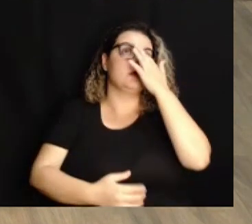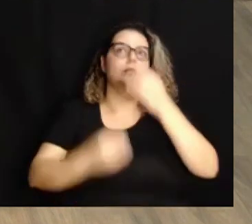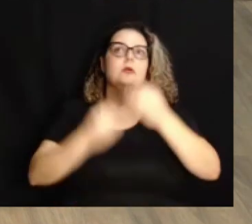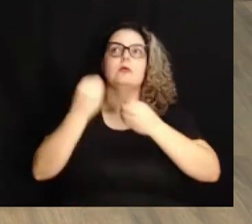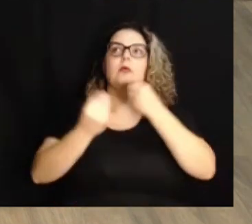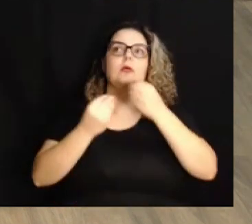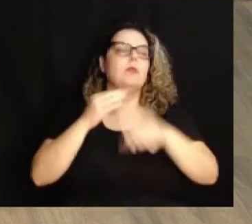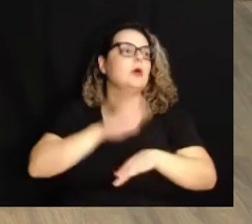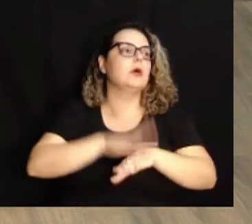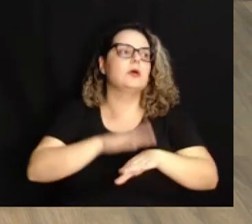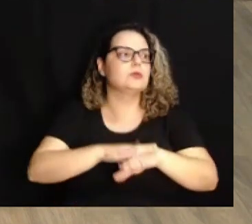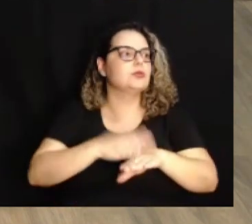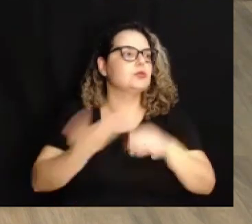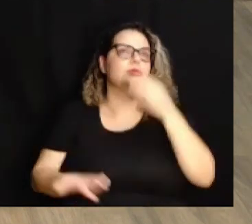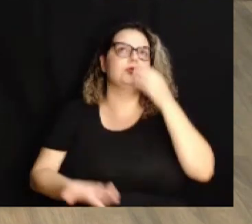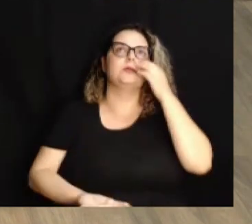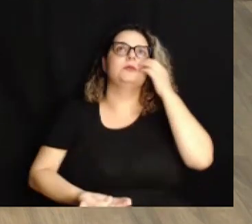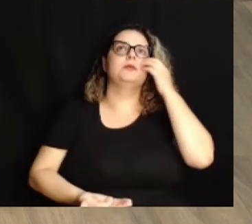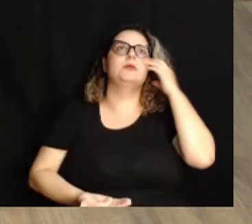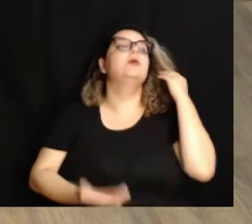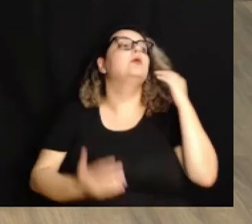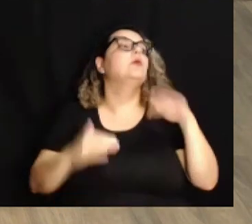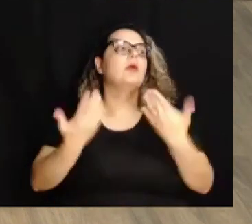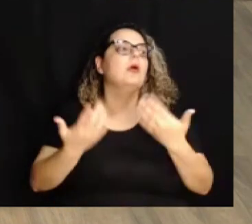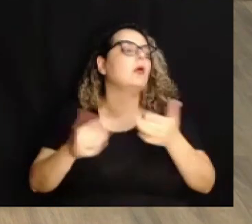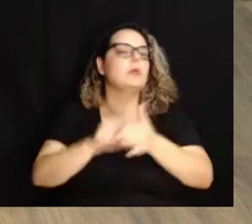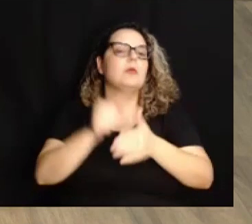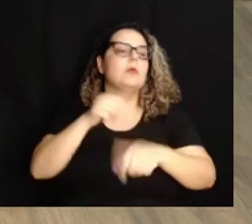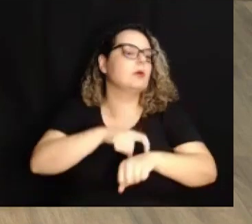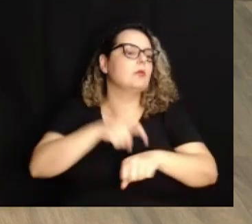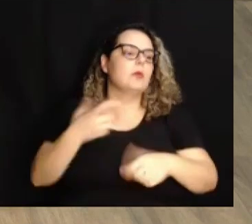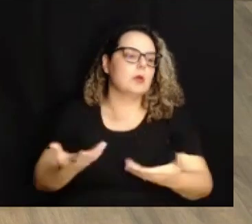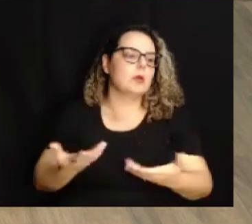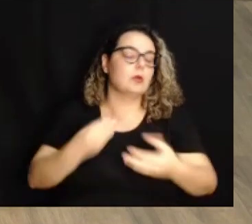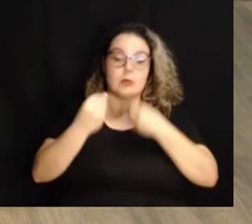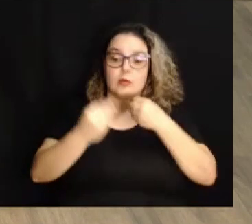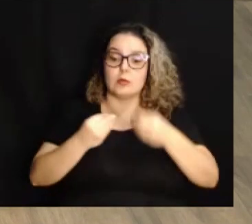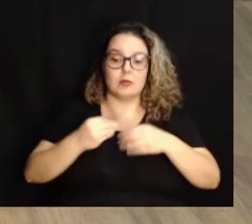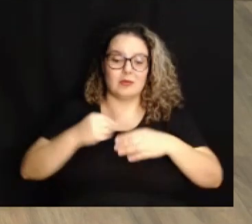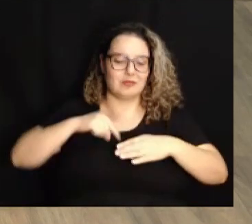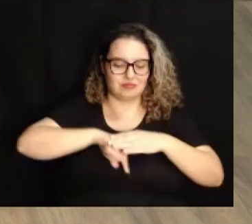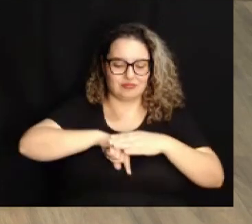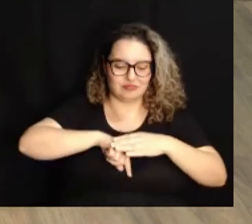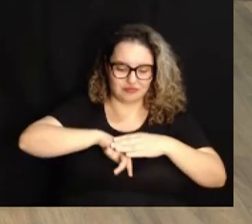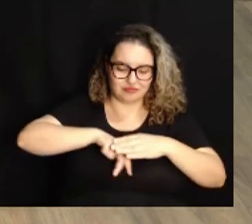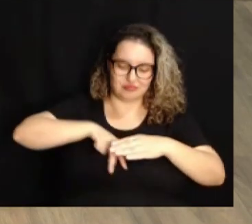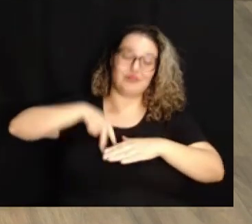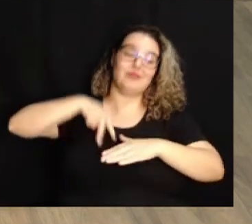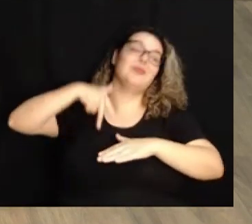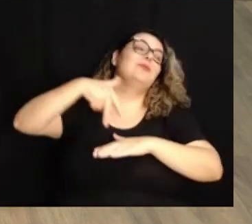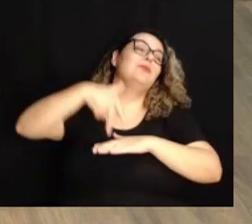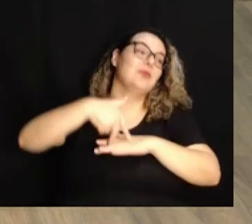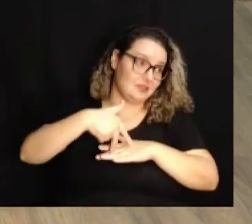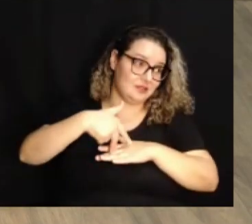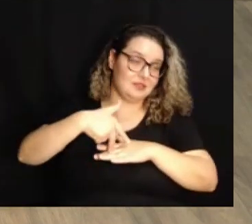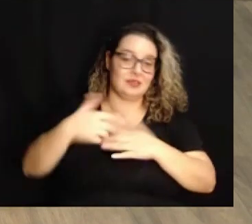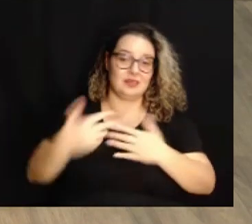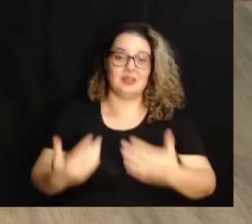que é o primeiro passo? Como sair desse fundo de poço? Porque a pessoa, até ela